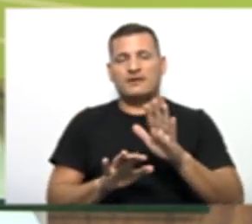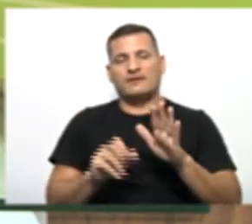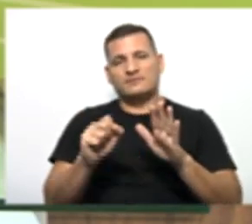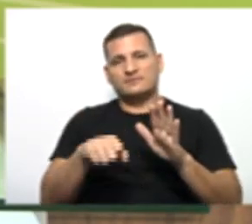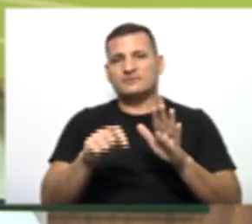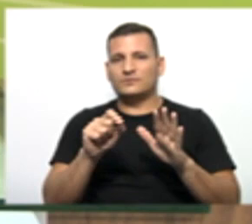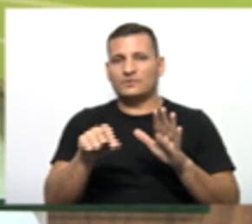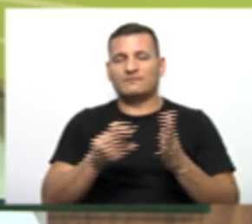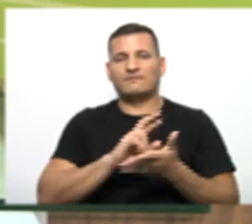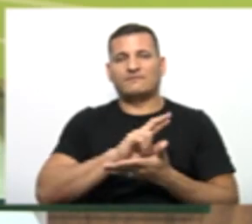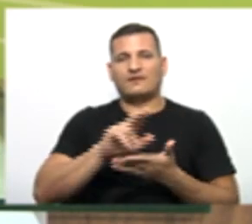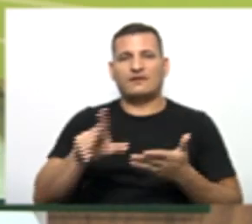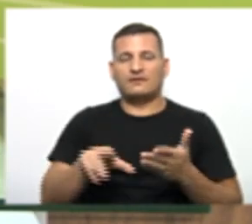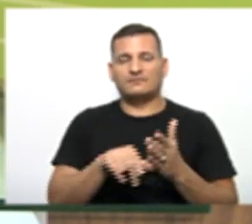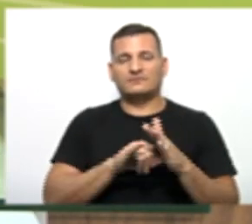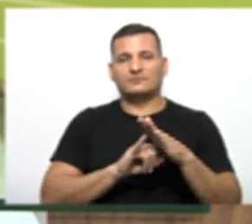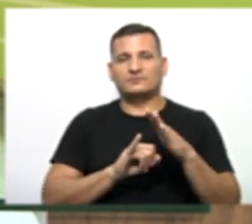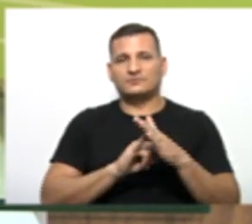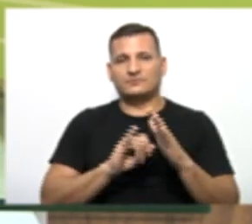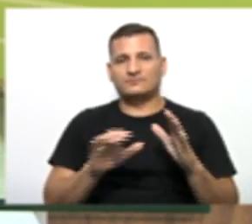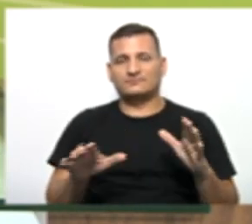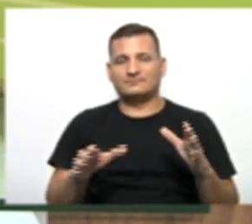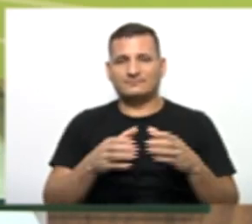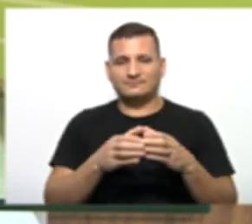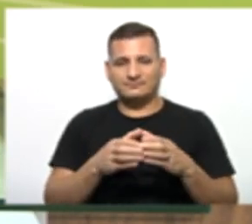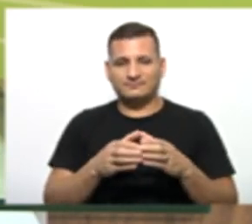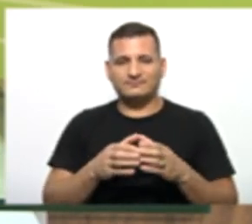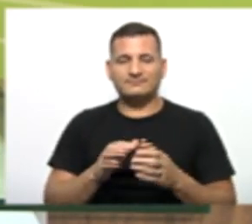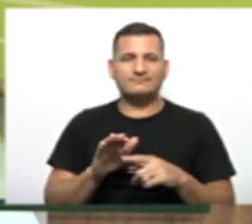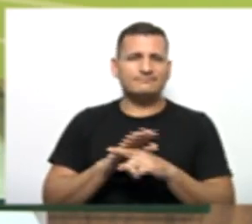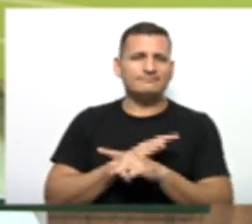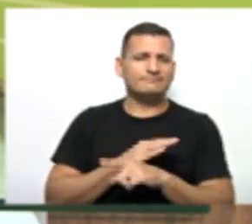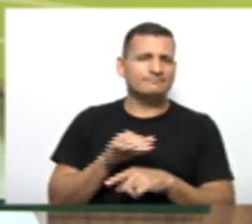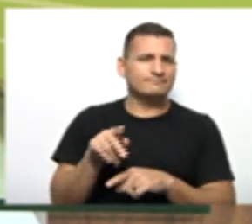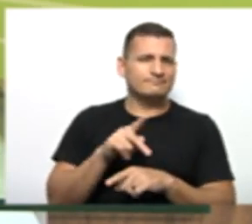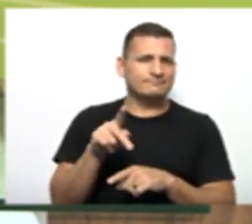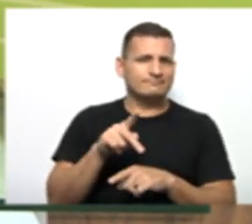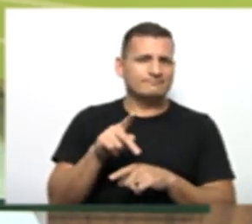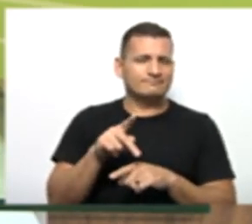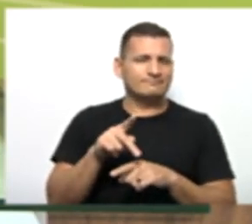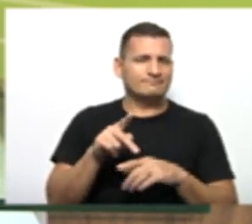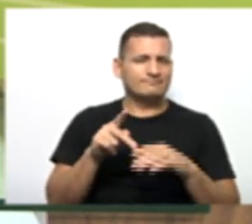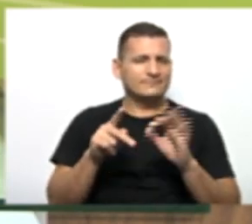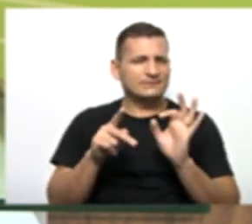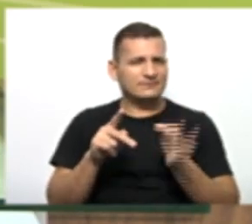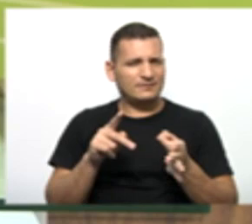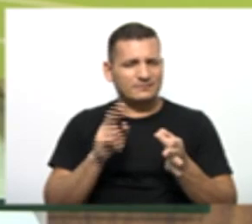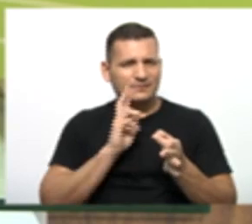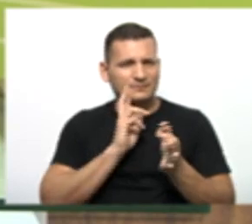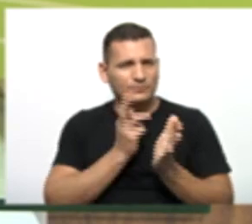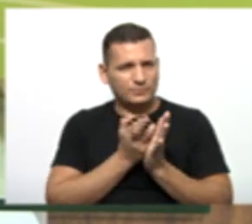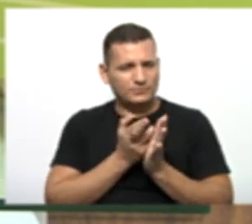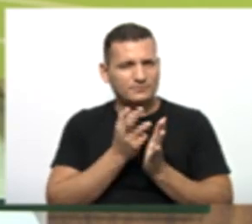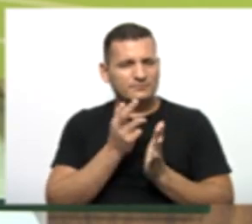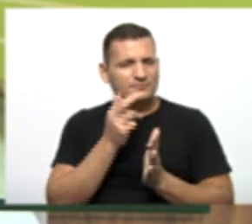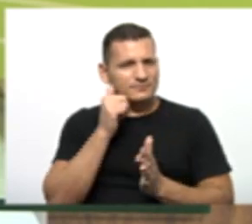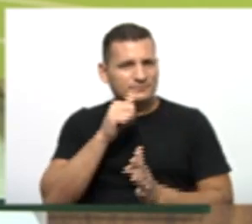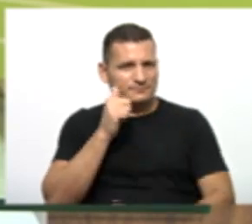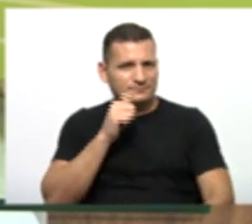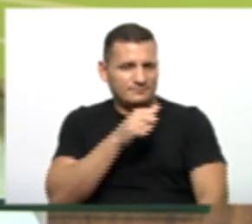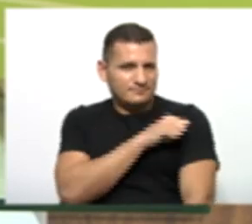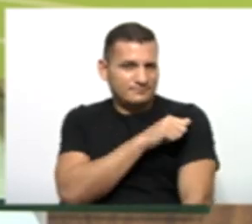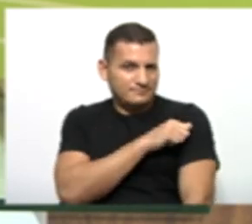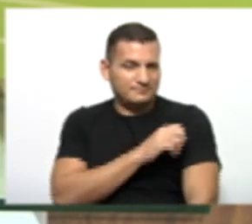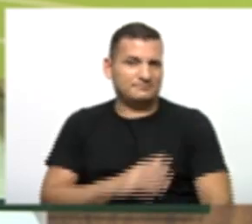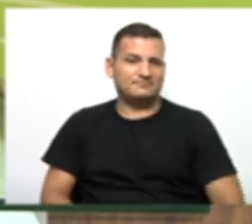conjunto de instituições. E agora, professor Willis, será que a Elaine, lá da região de Ariquemes, acertou na